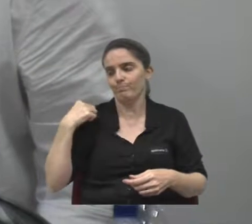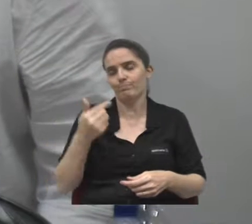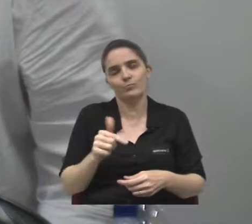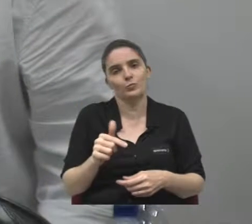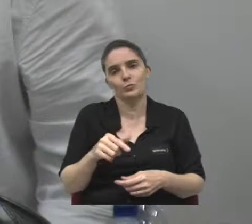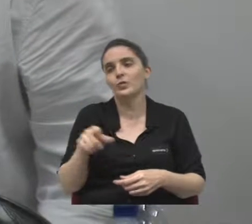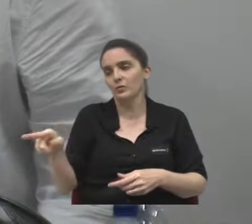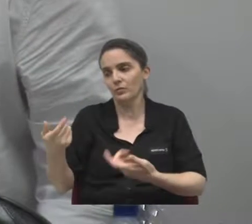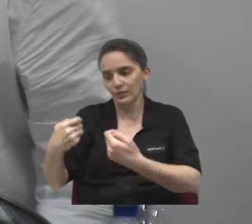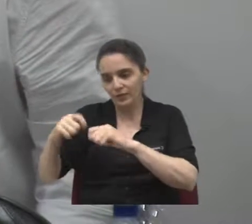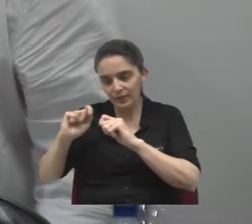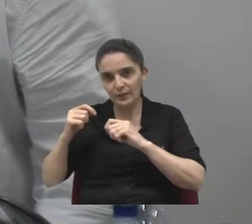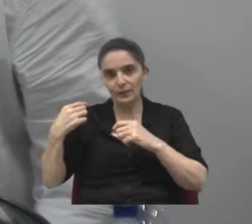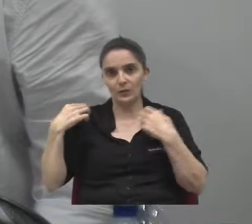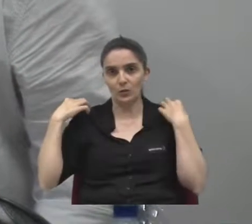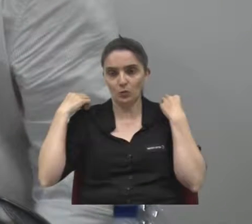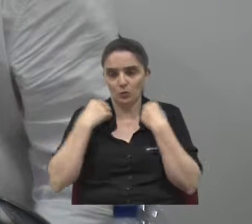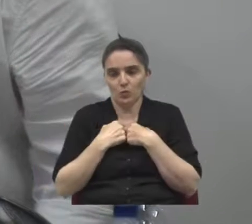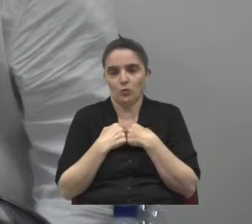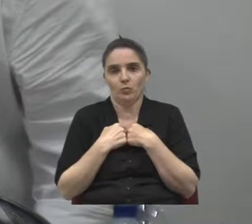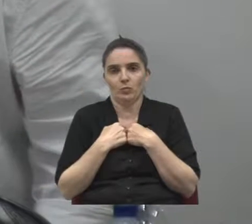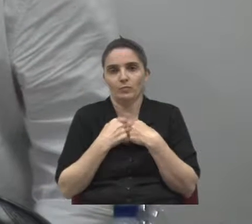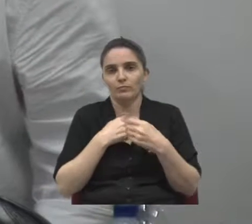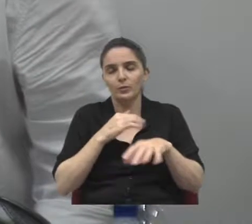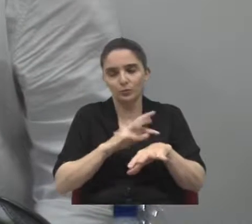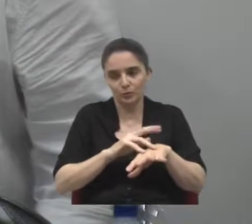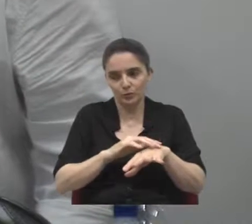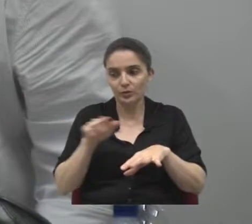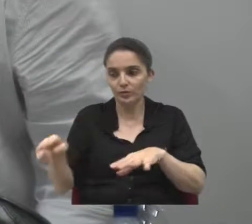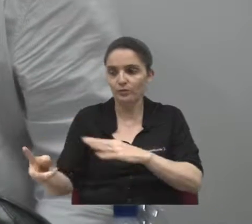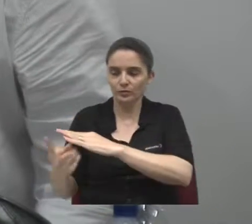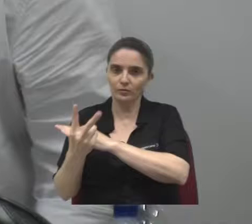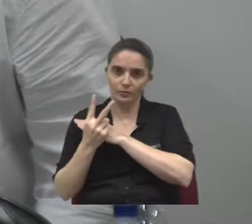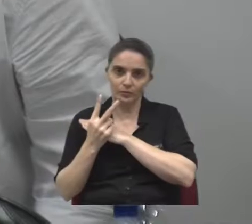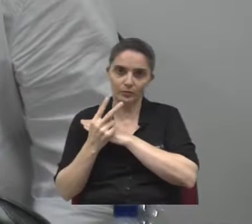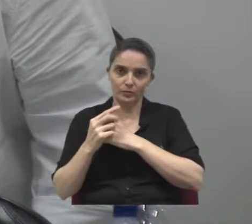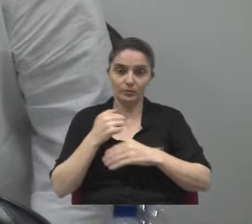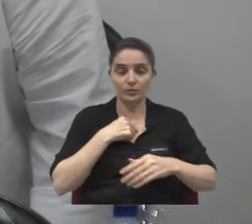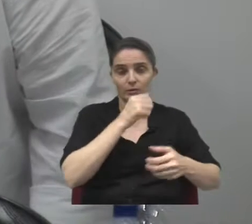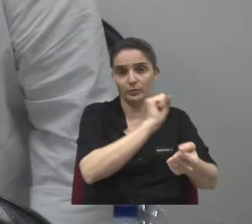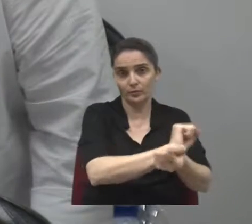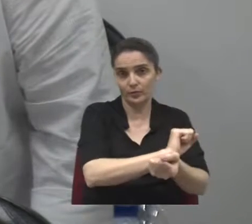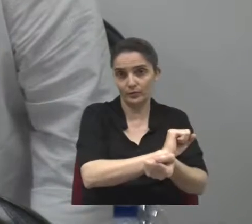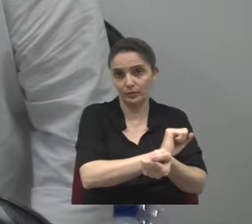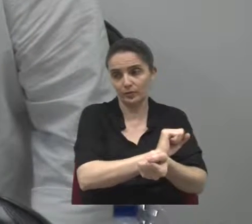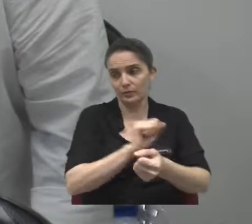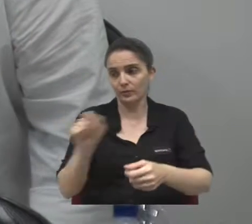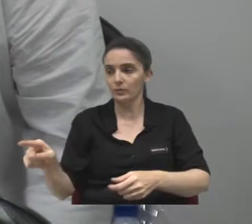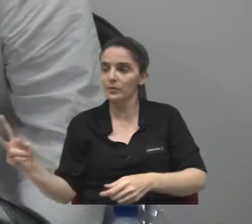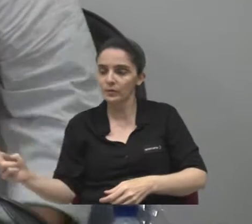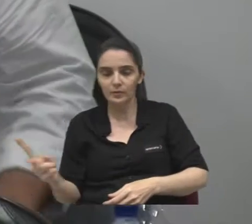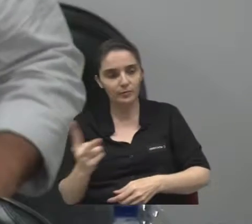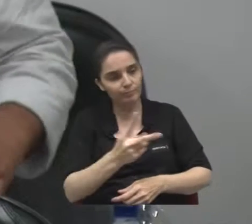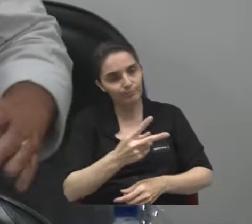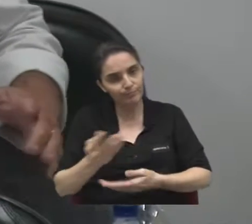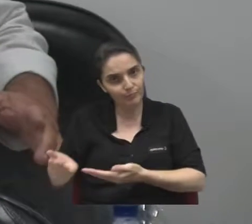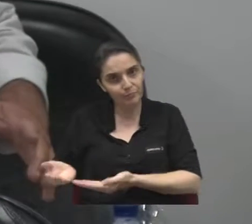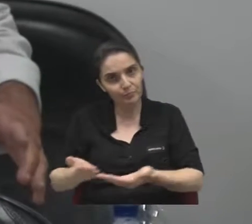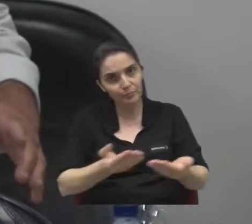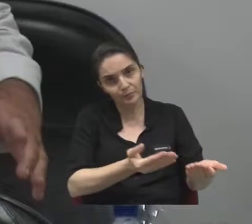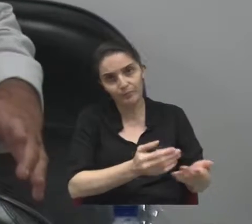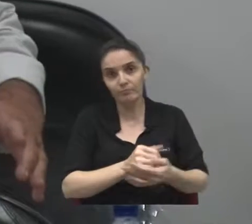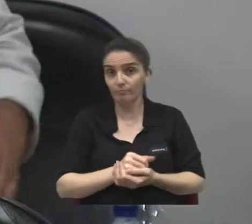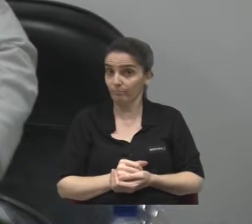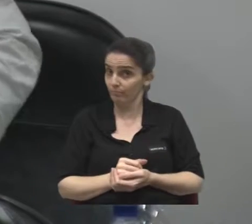Eu estava doente e cuidaram de mim. Eu estava na prisão e foram me visitar. Eu acho que a maioria